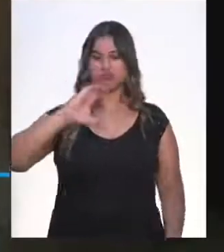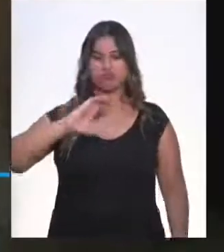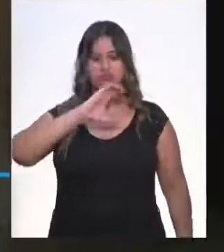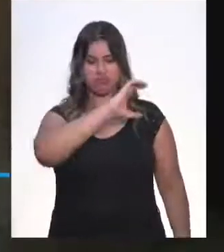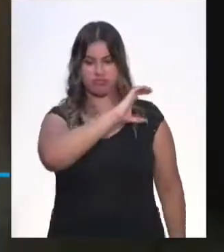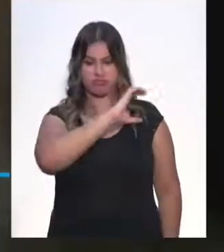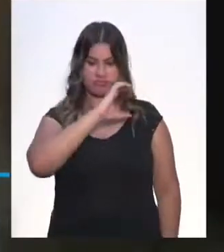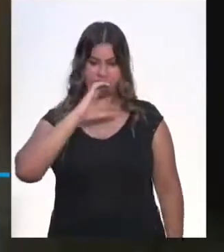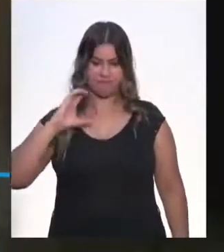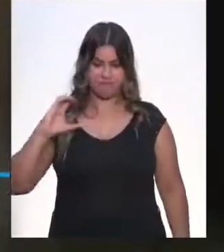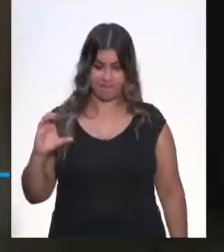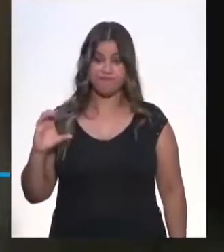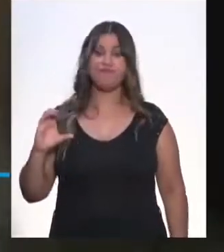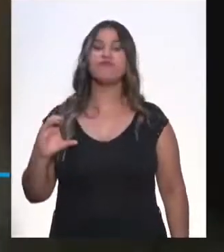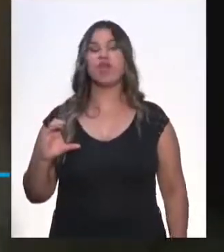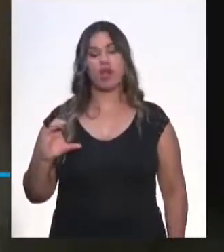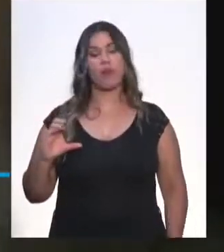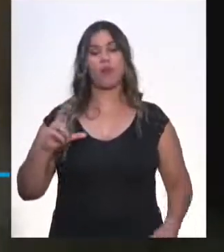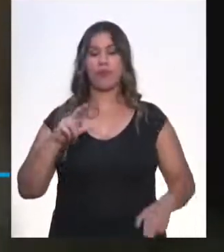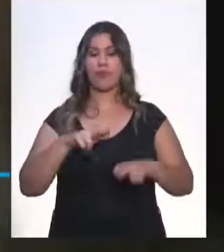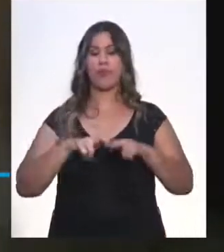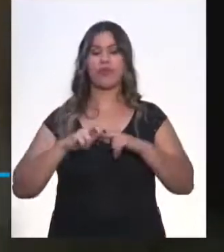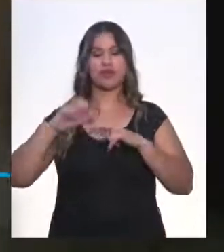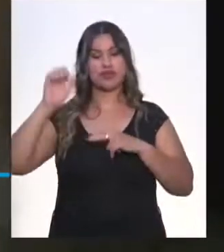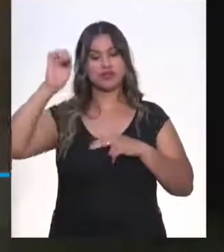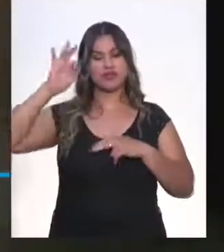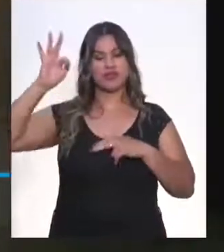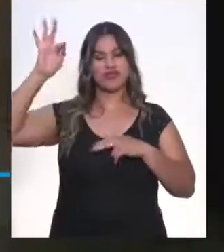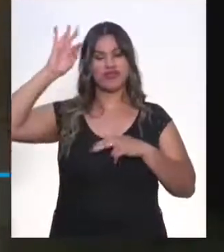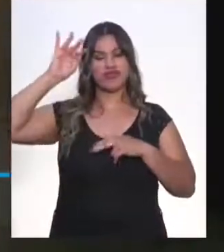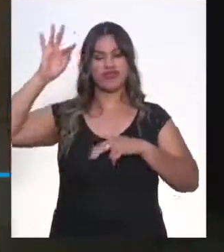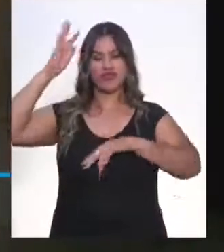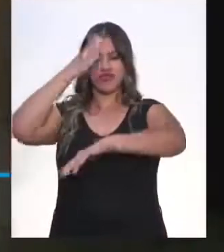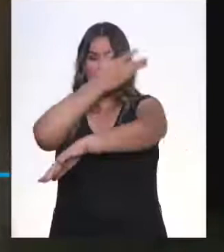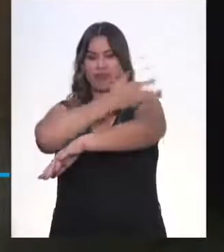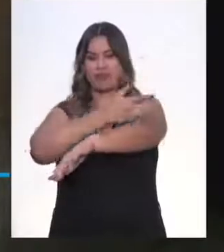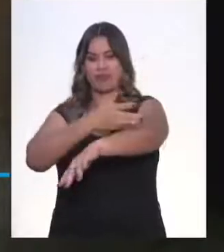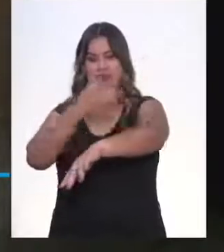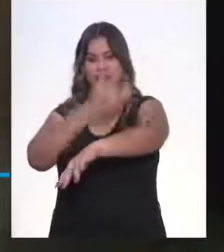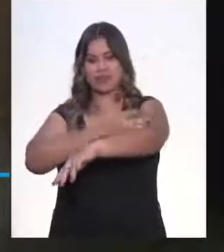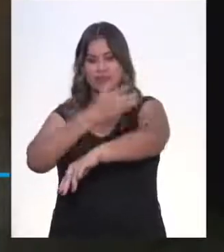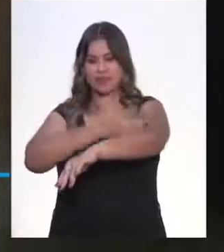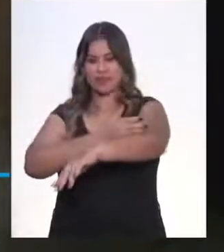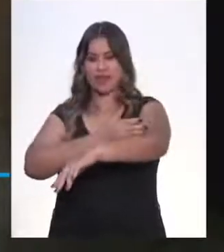à toa que a filosofia medieval se desenvolvia ali,